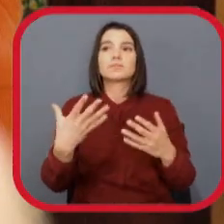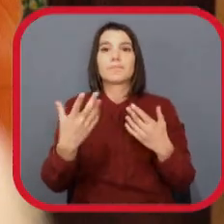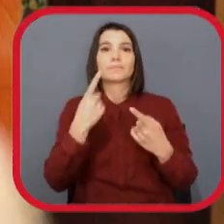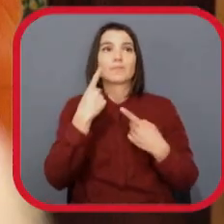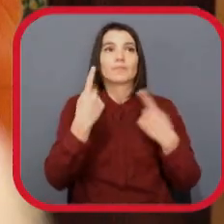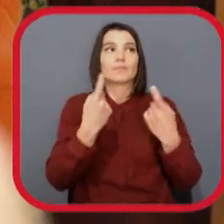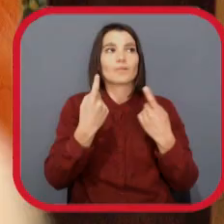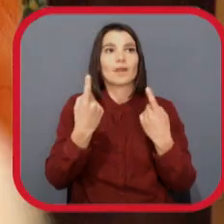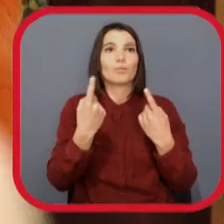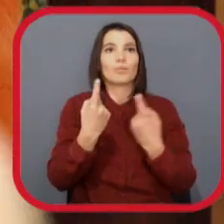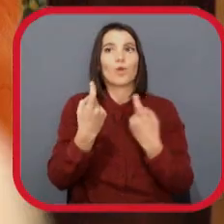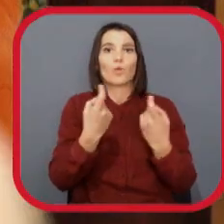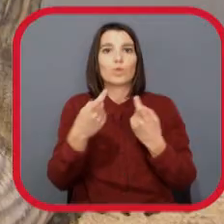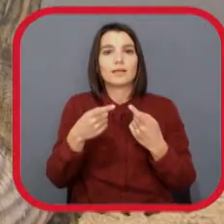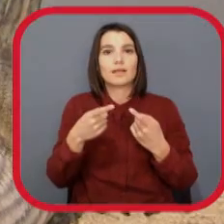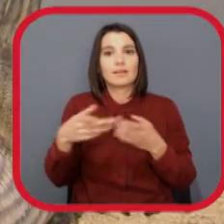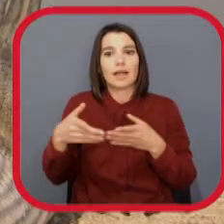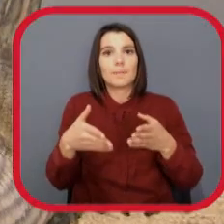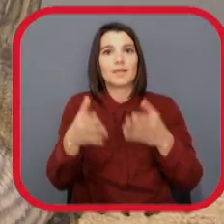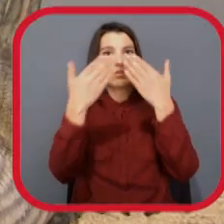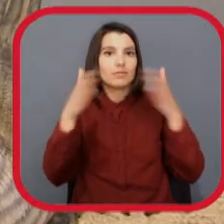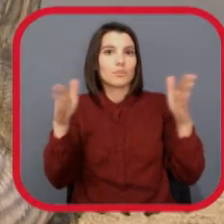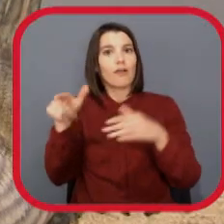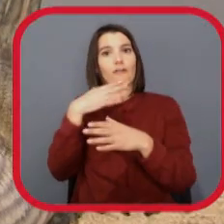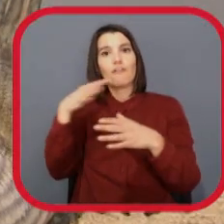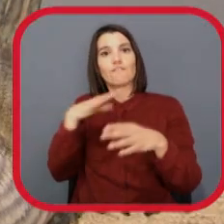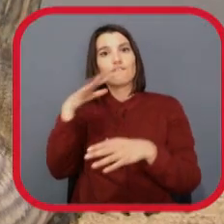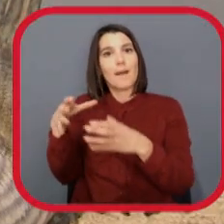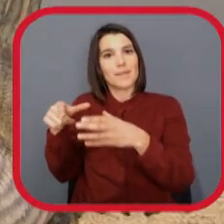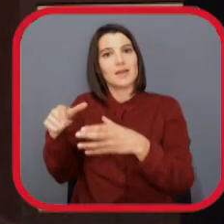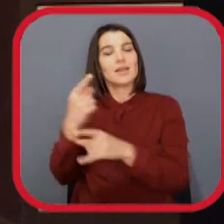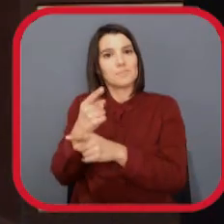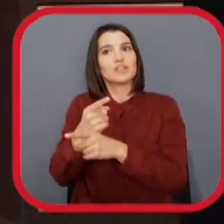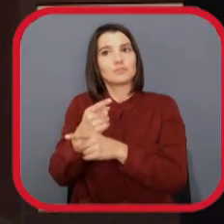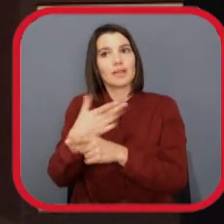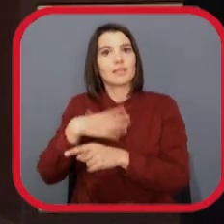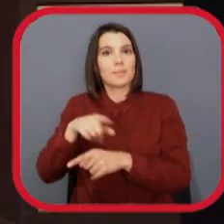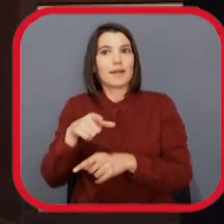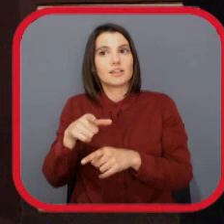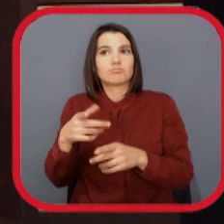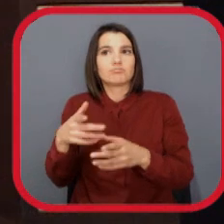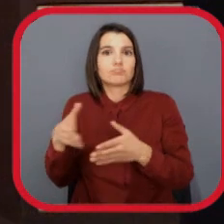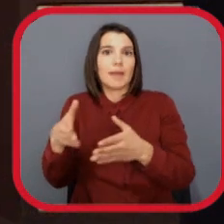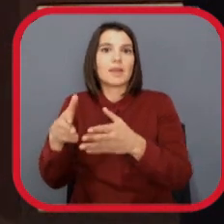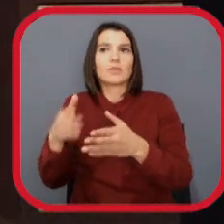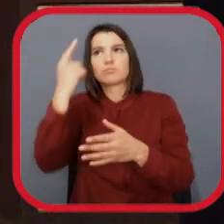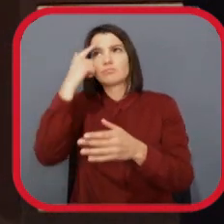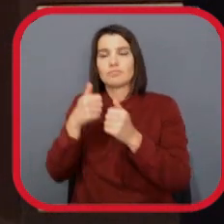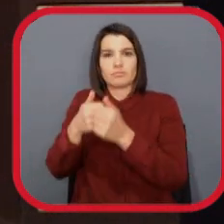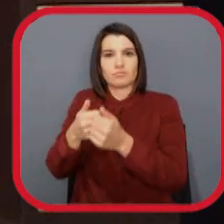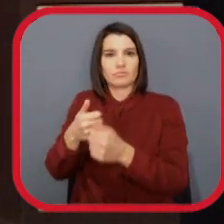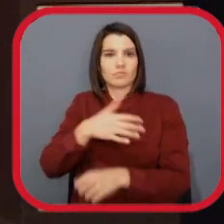democracia, tentar encontrar-se com o processo democrático e eles próprios a tentar assim encontrar com isso do que seguir o